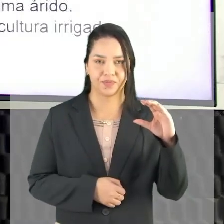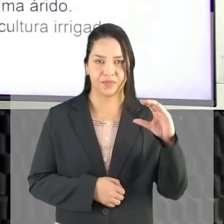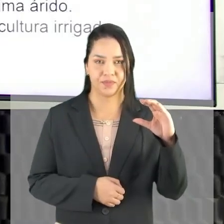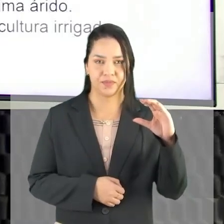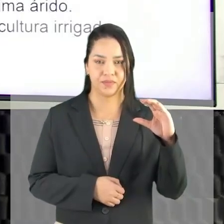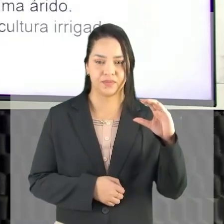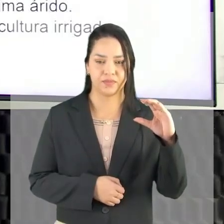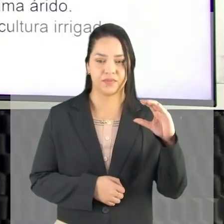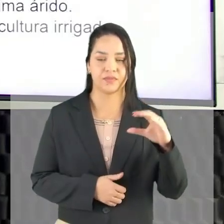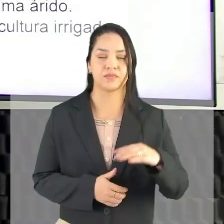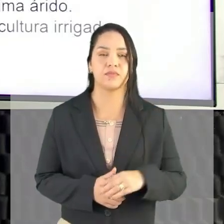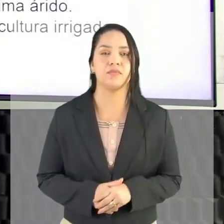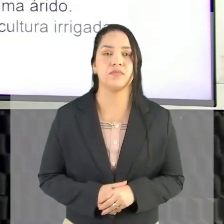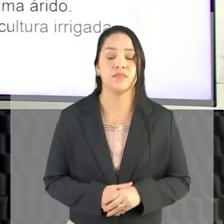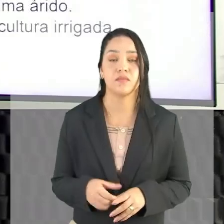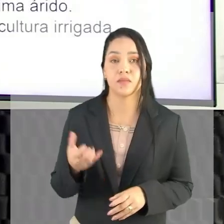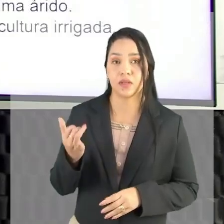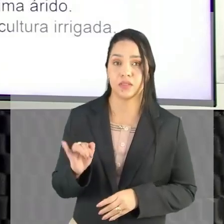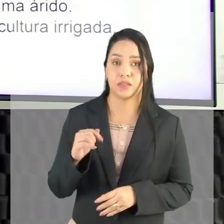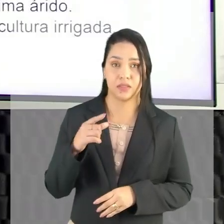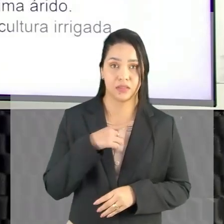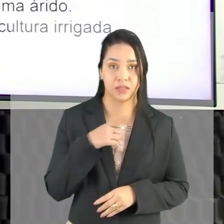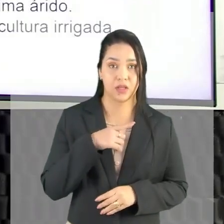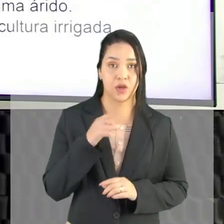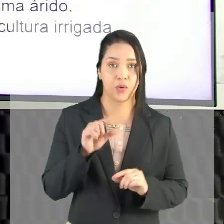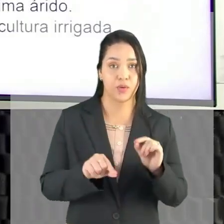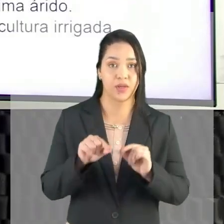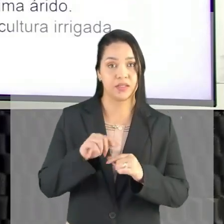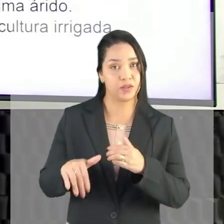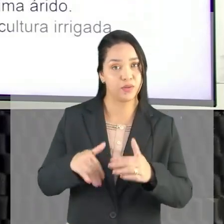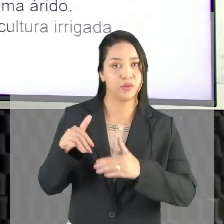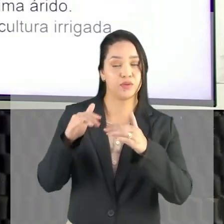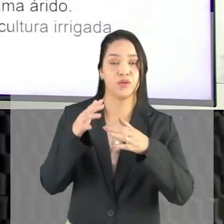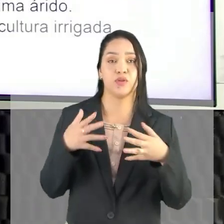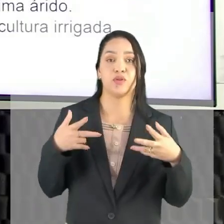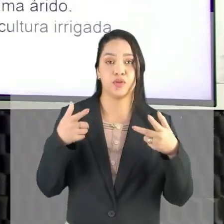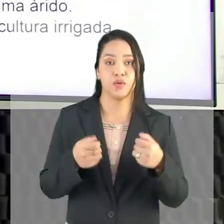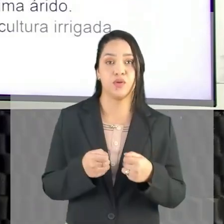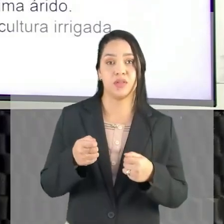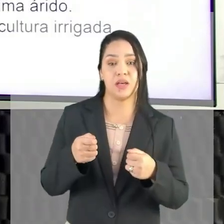memória histórica da região. Se eu tenho uma represa sendo construída,